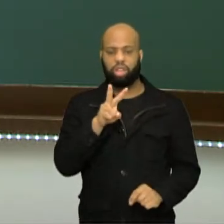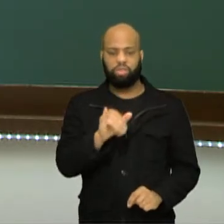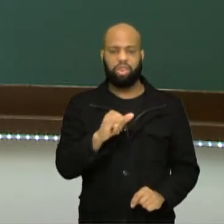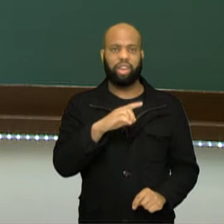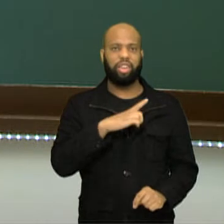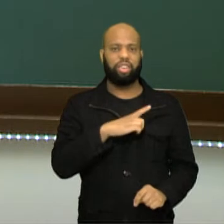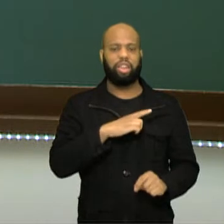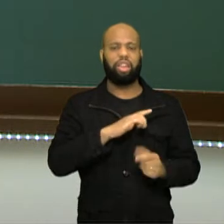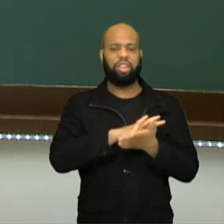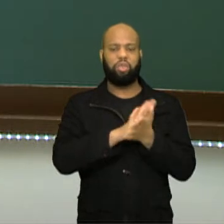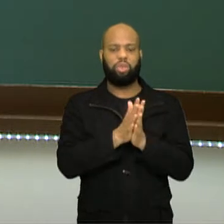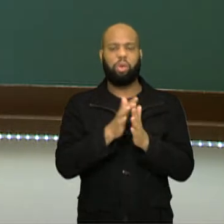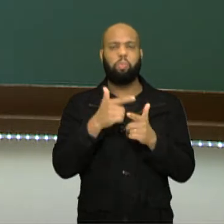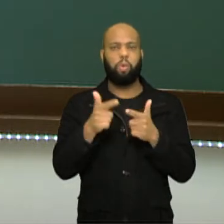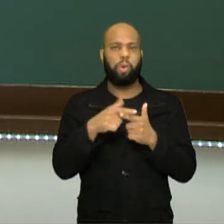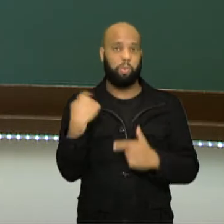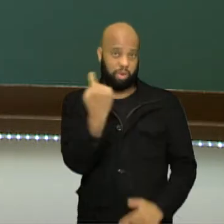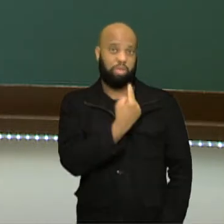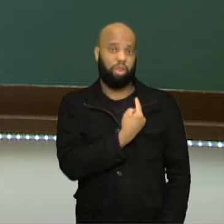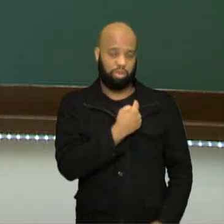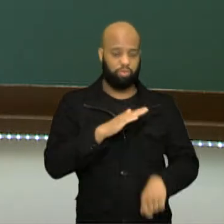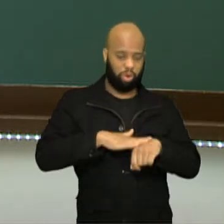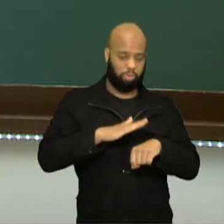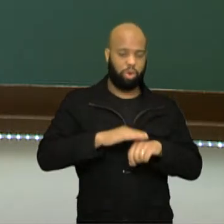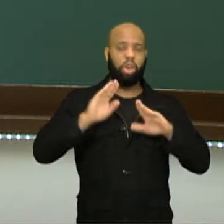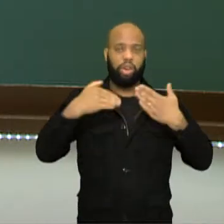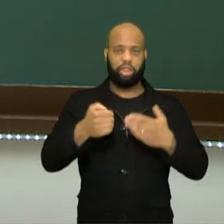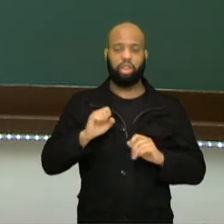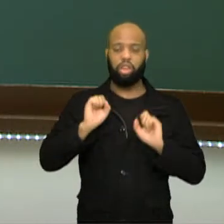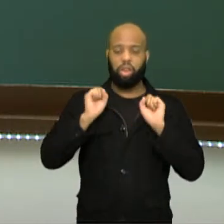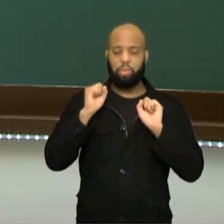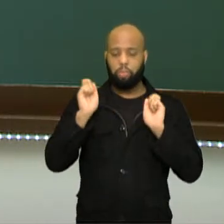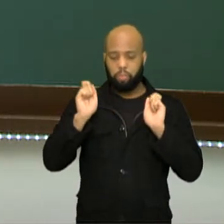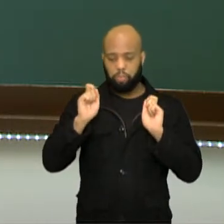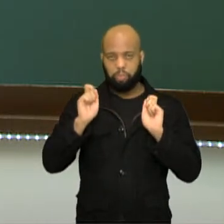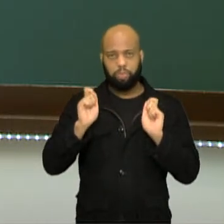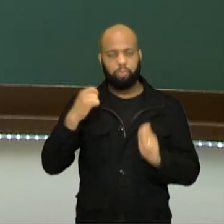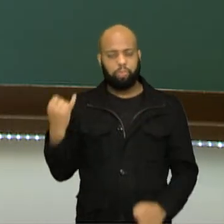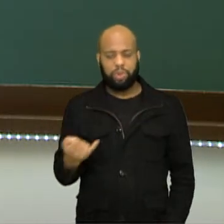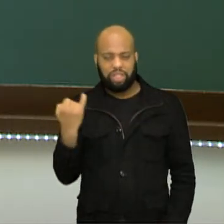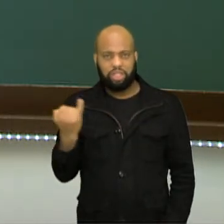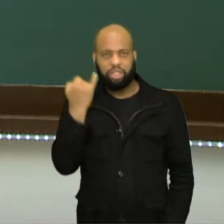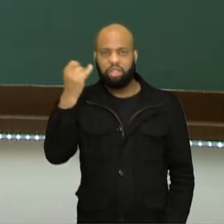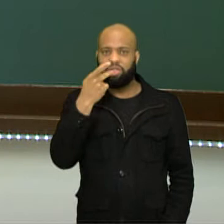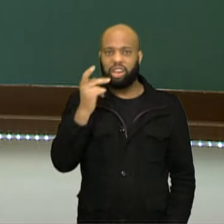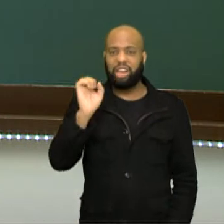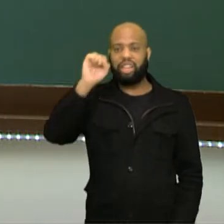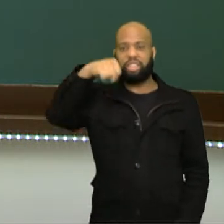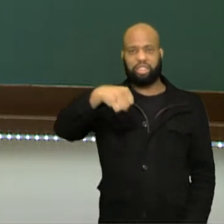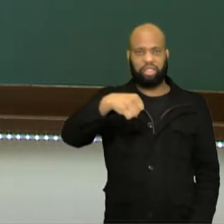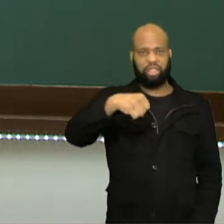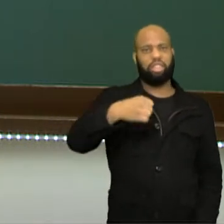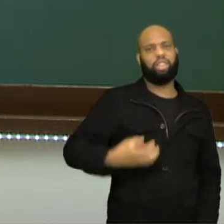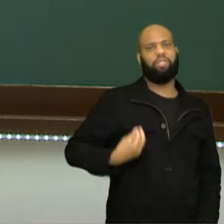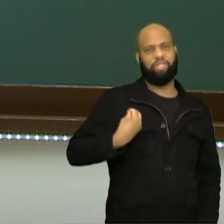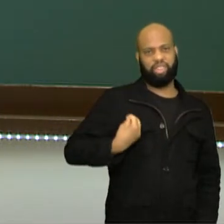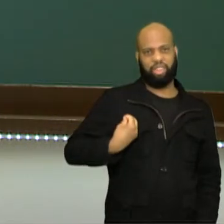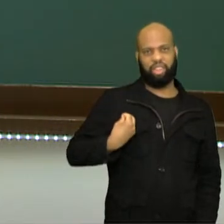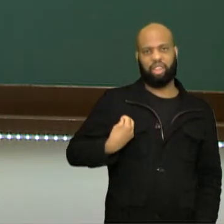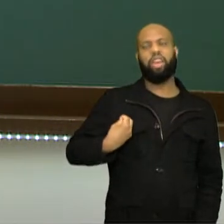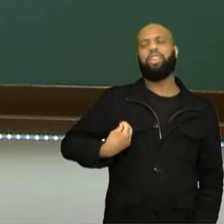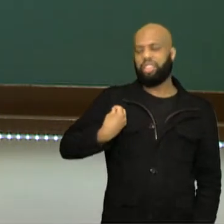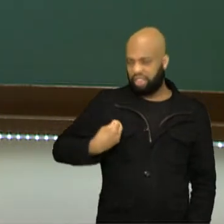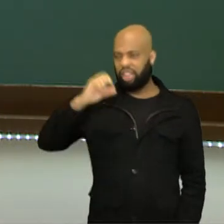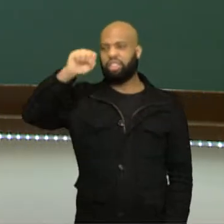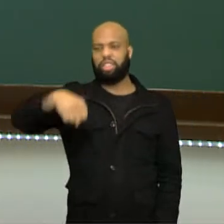própria destruição. Então precisamos dizer sim à vida, a vida diz sim à vida. Vejam só, aqui a